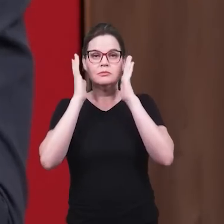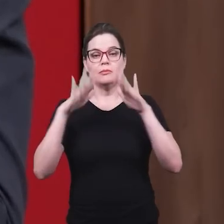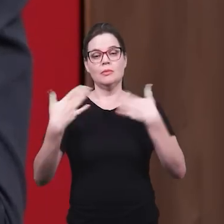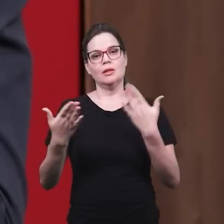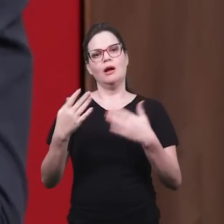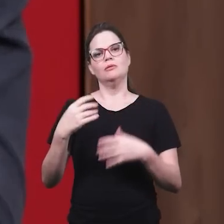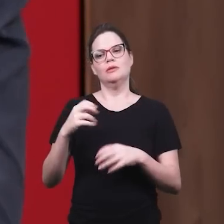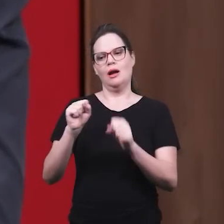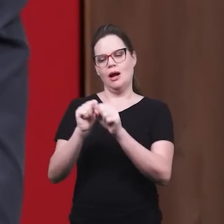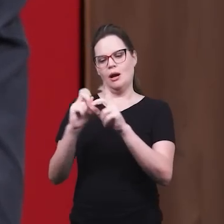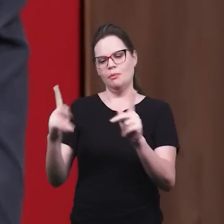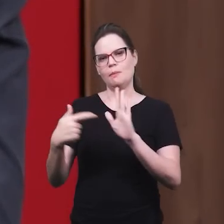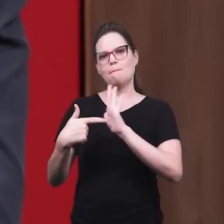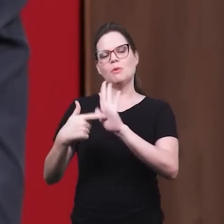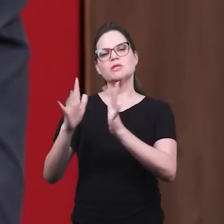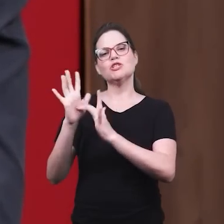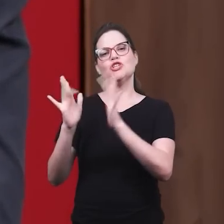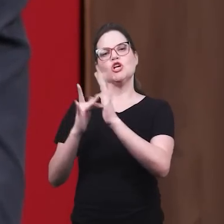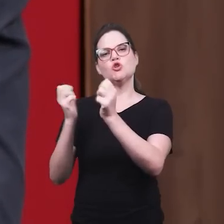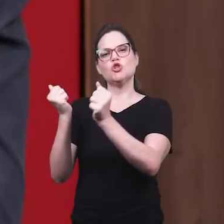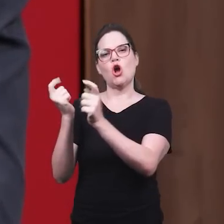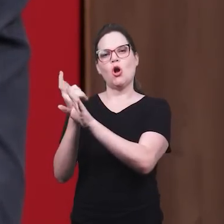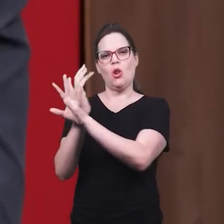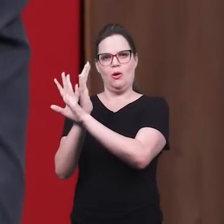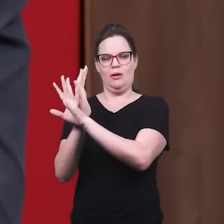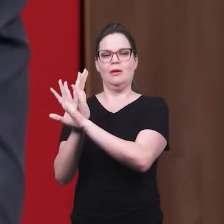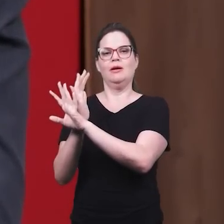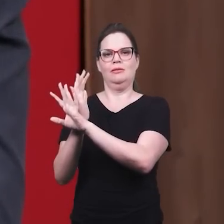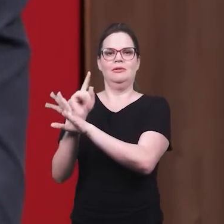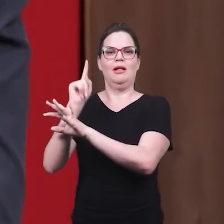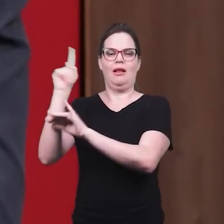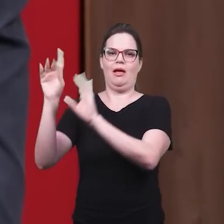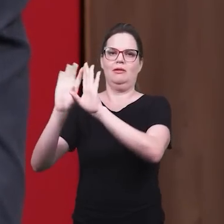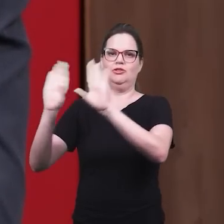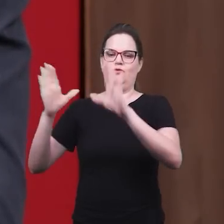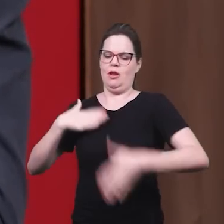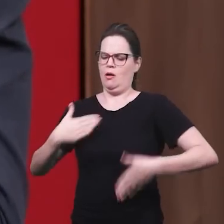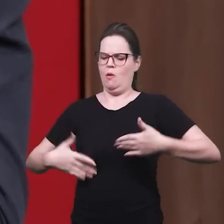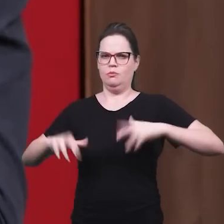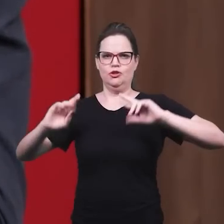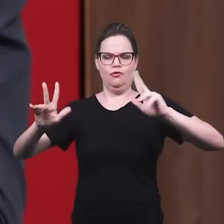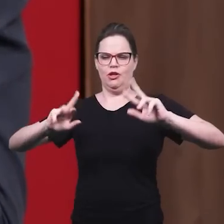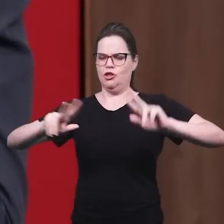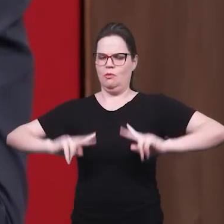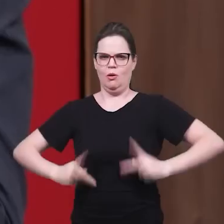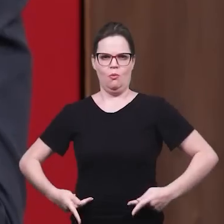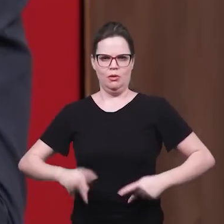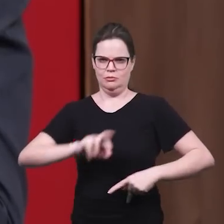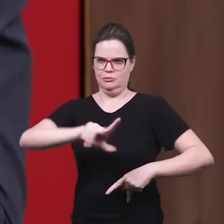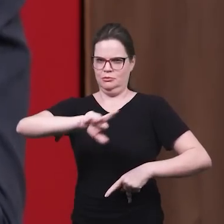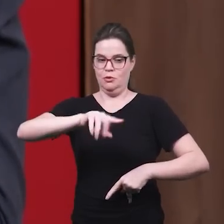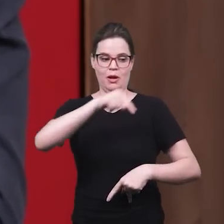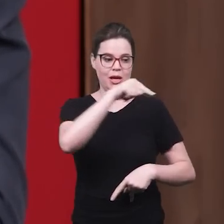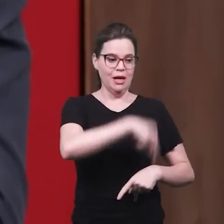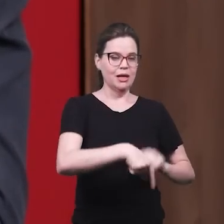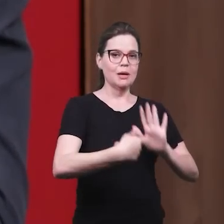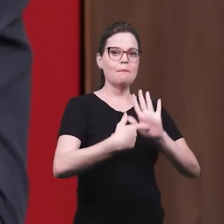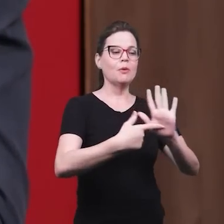Senhor Jesus glorificado. E aqui ele vai apresentar um Jesus